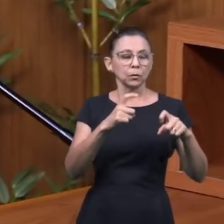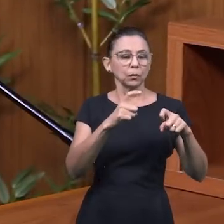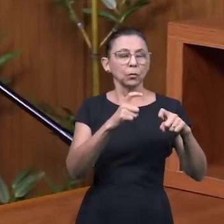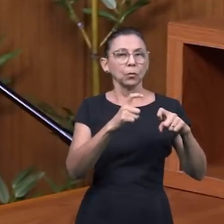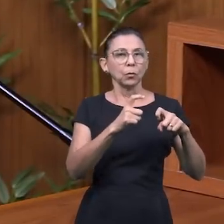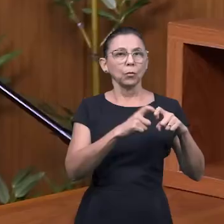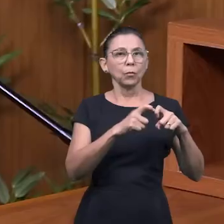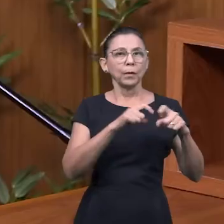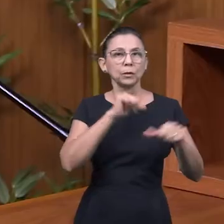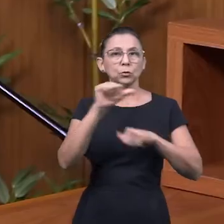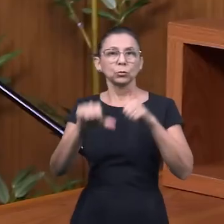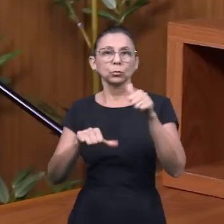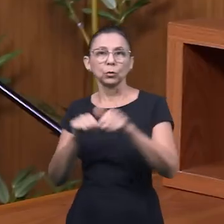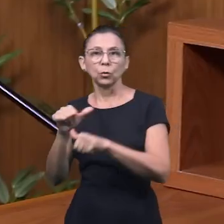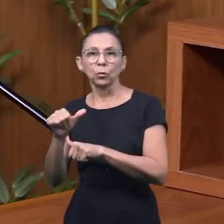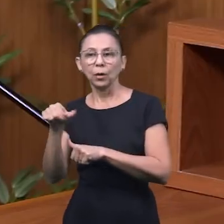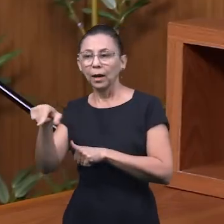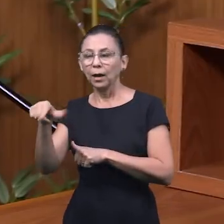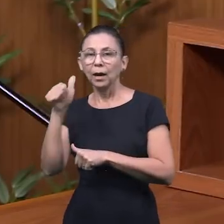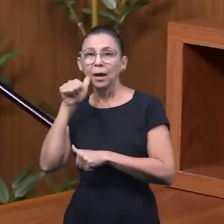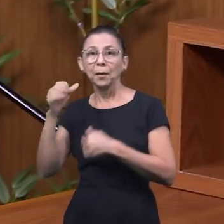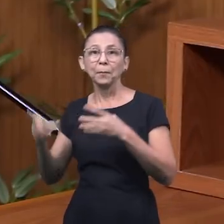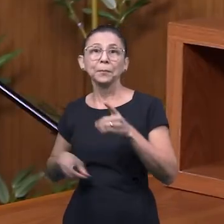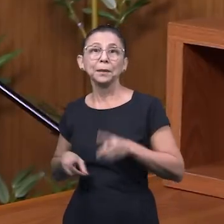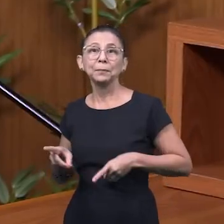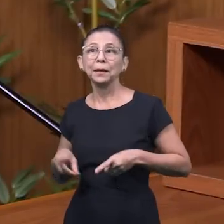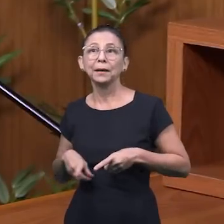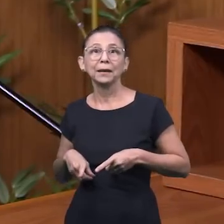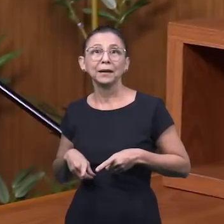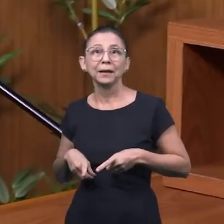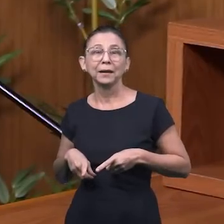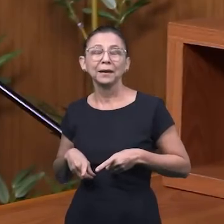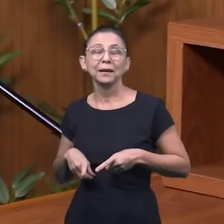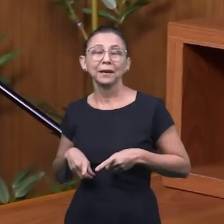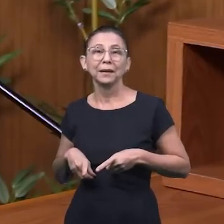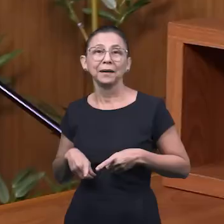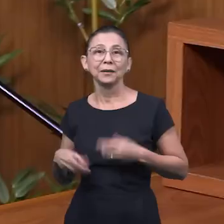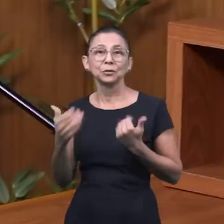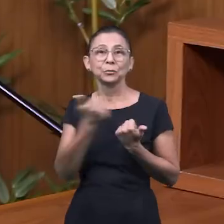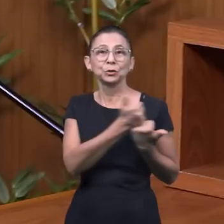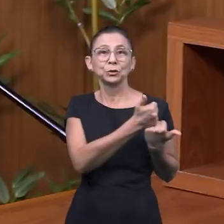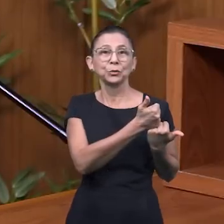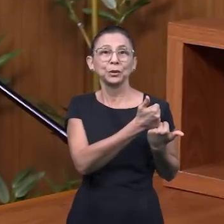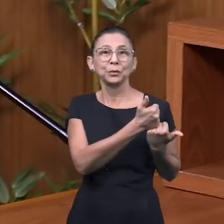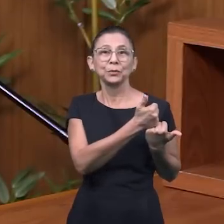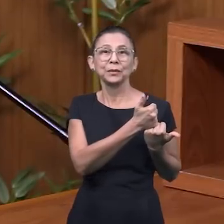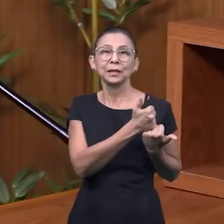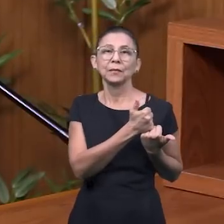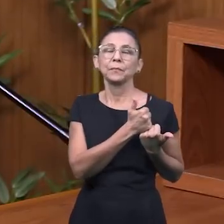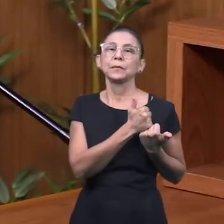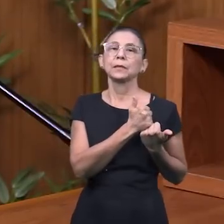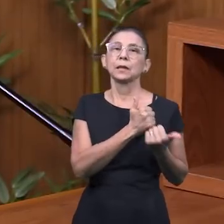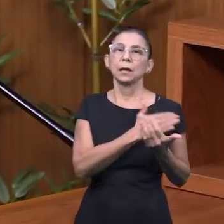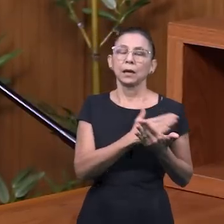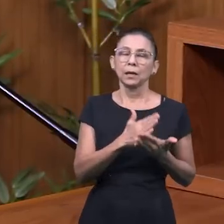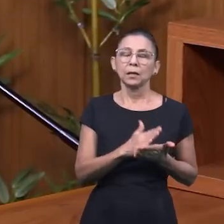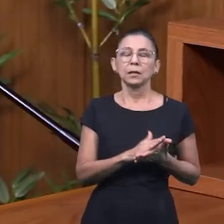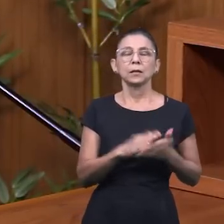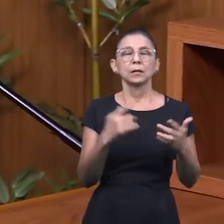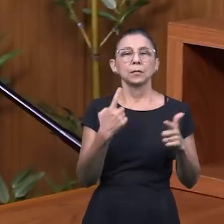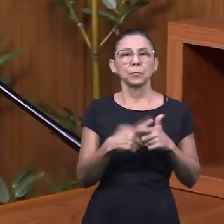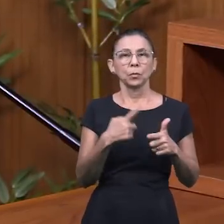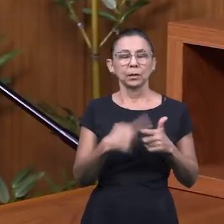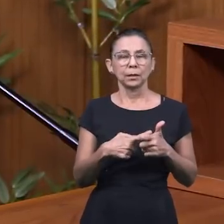plantão, a médica que assumiu uma das minhas primas. E ali começou toda a movimentação necessária, porque a cirurgia